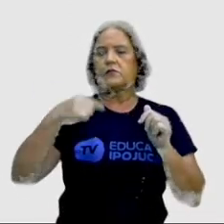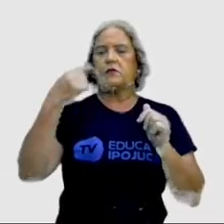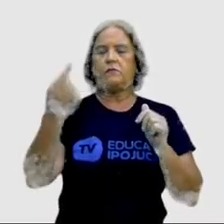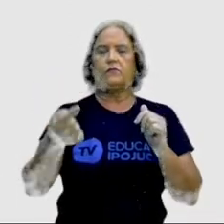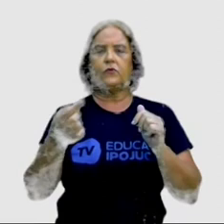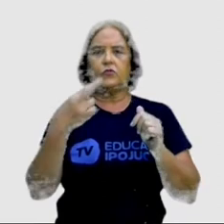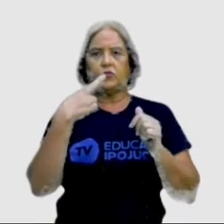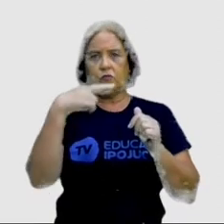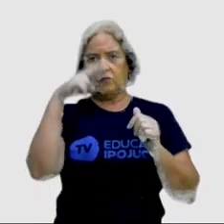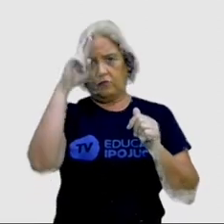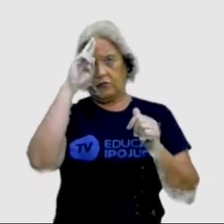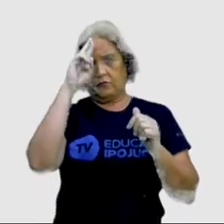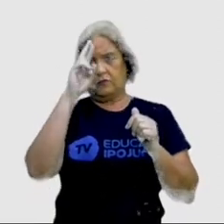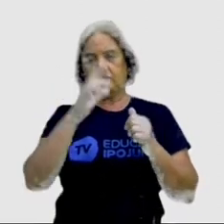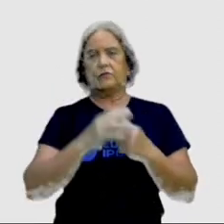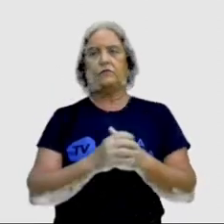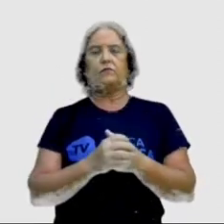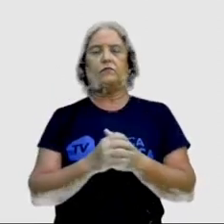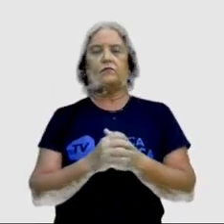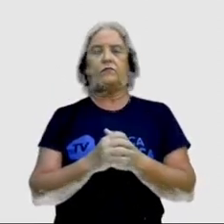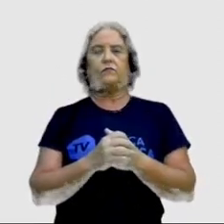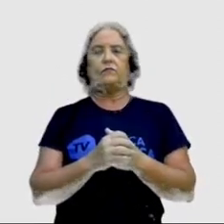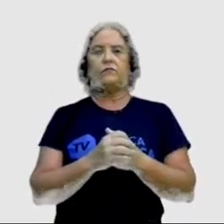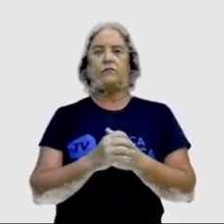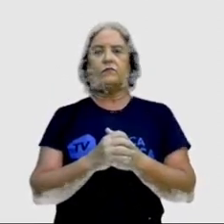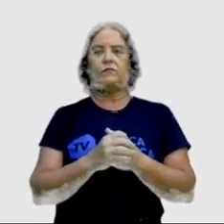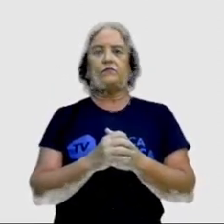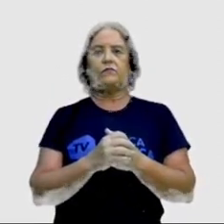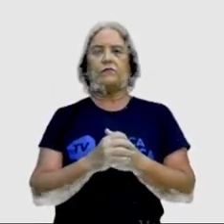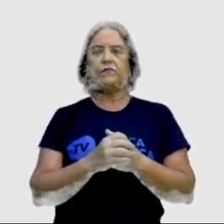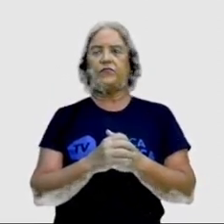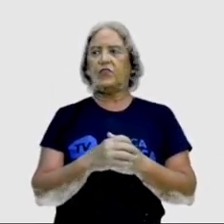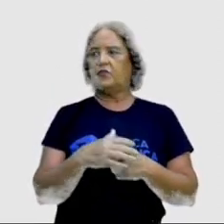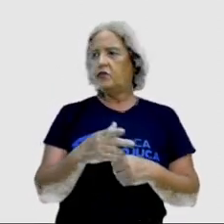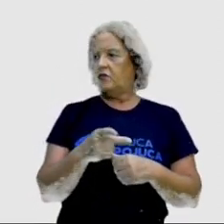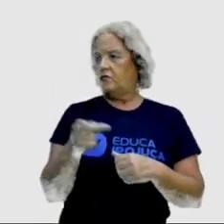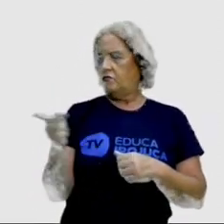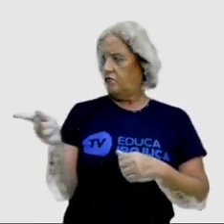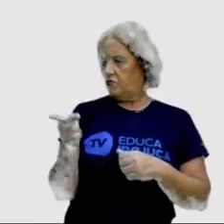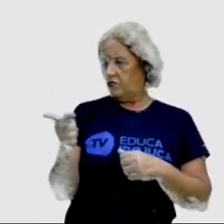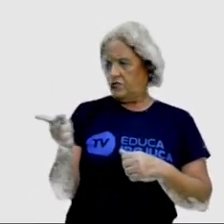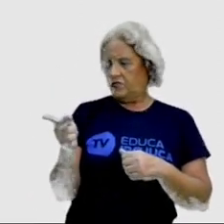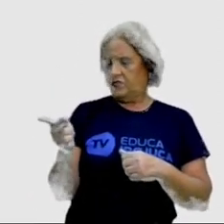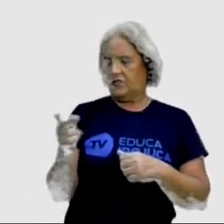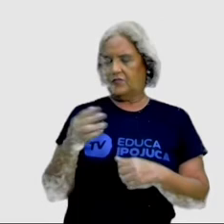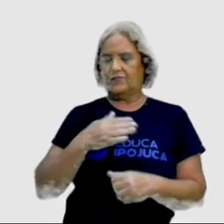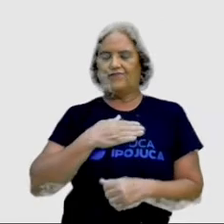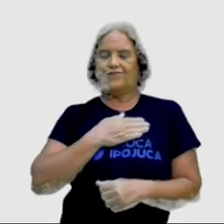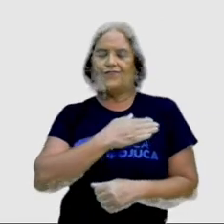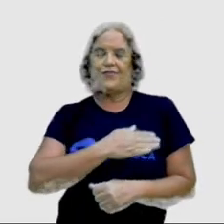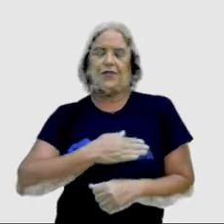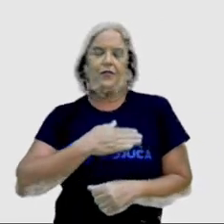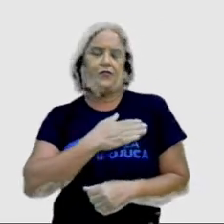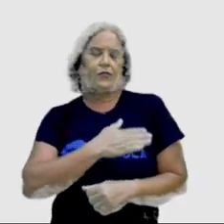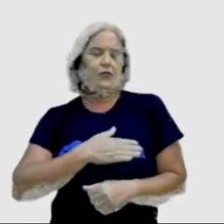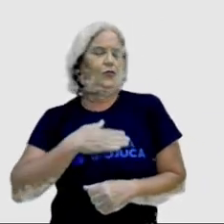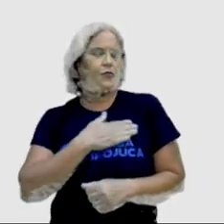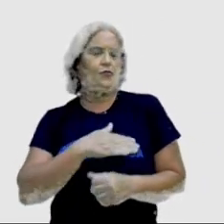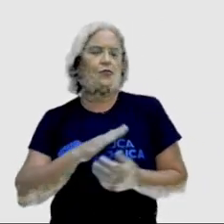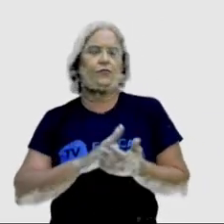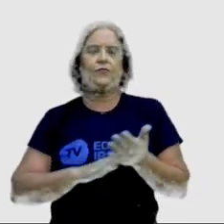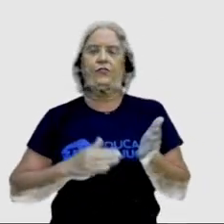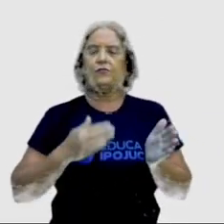Vocês adoram viajar de trem. They forgot the phone at